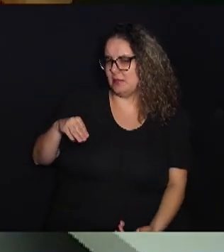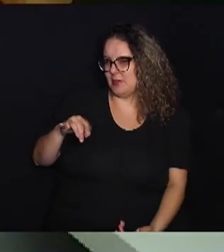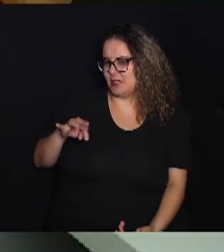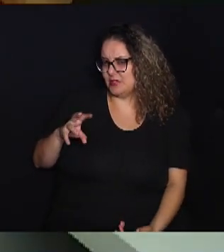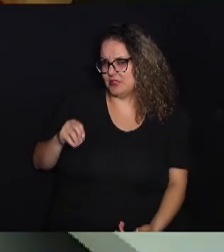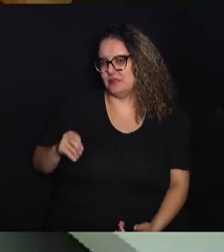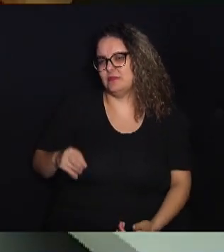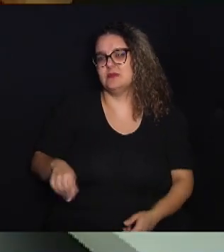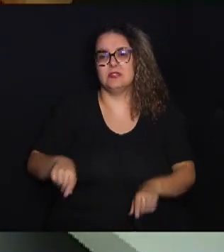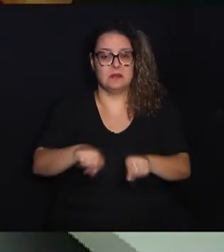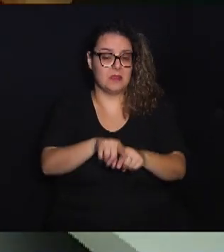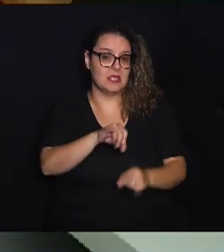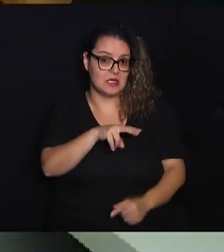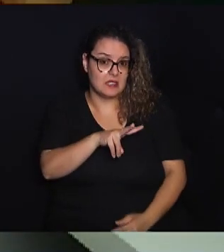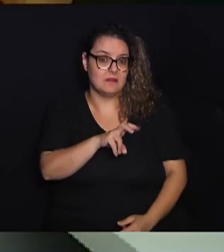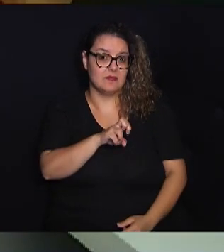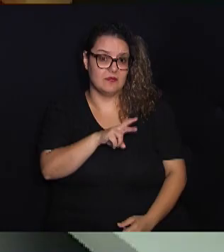com